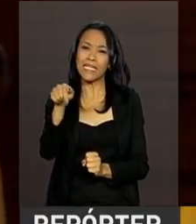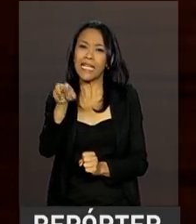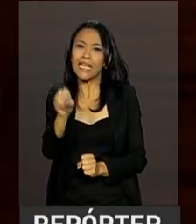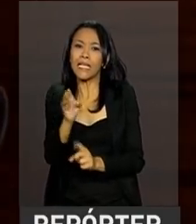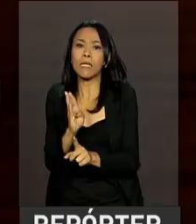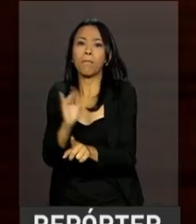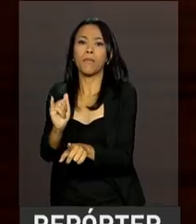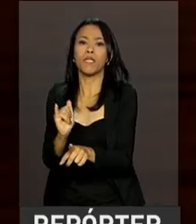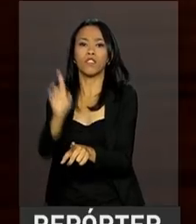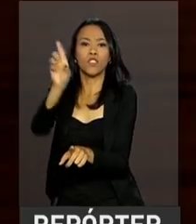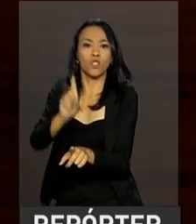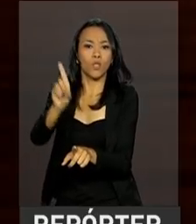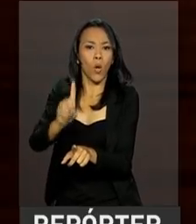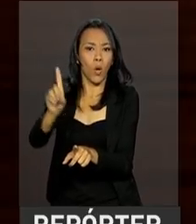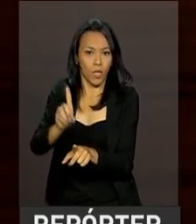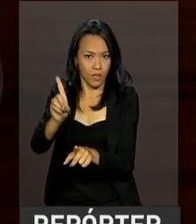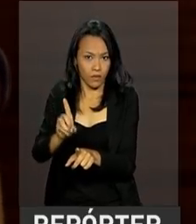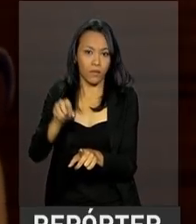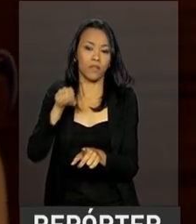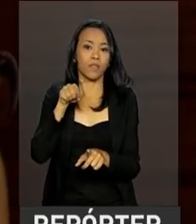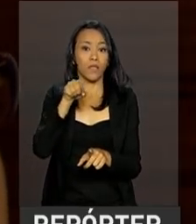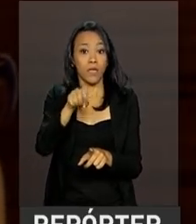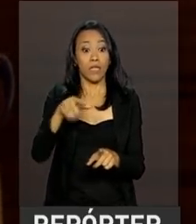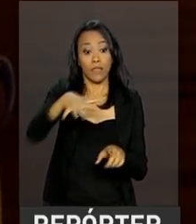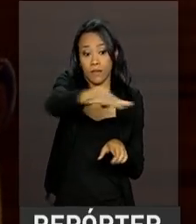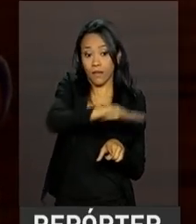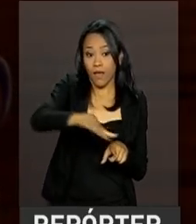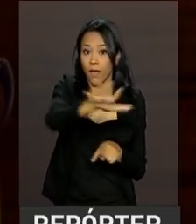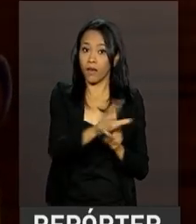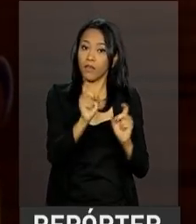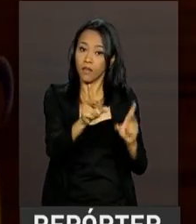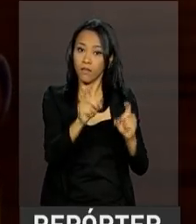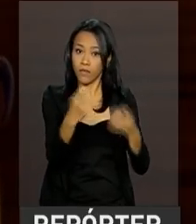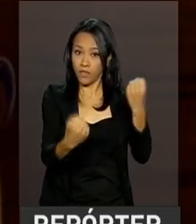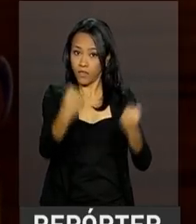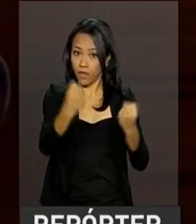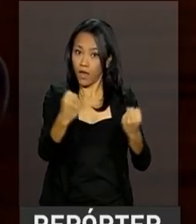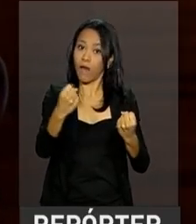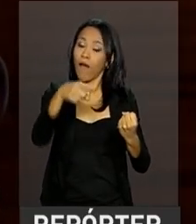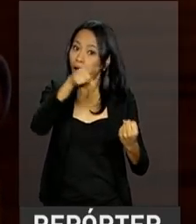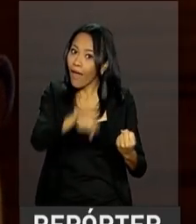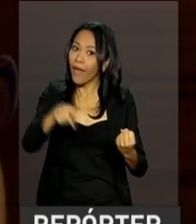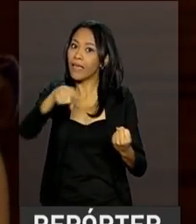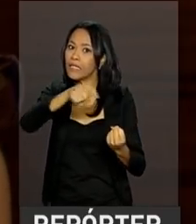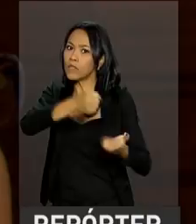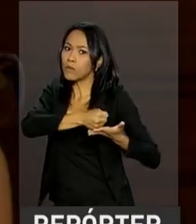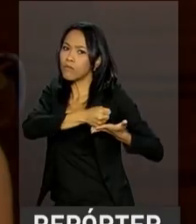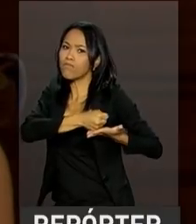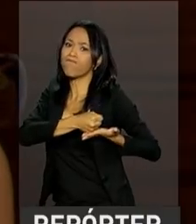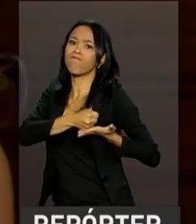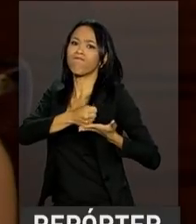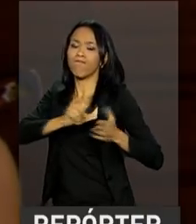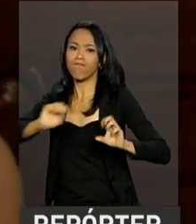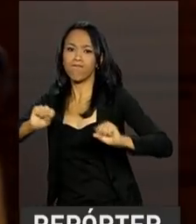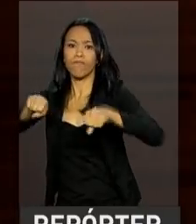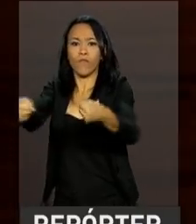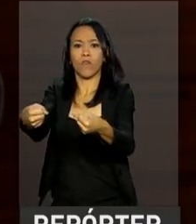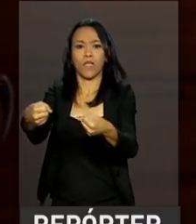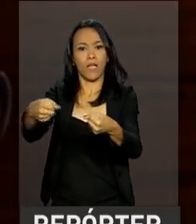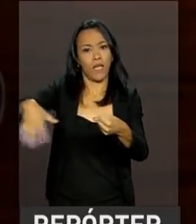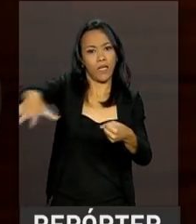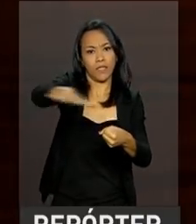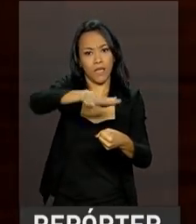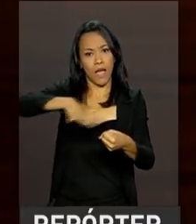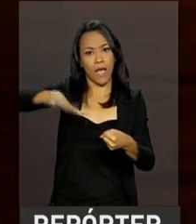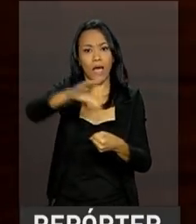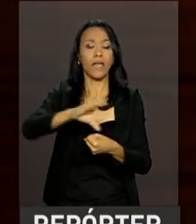de dólares no setor automotivo certamente um dos setores que puxa é essa superar nossa balança com